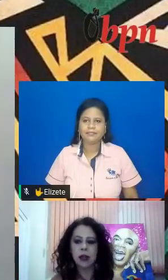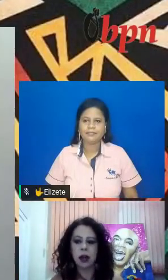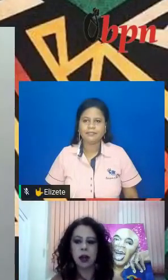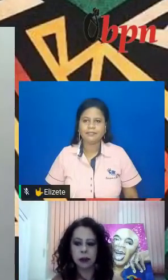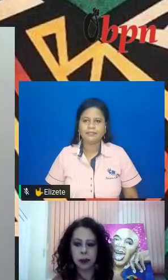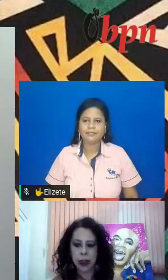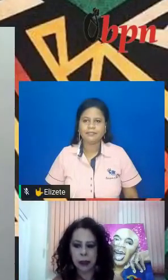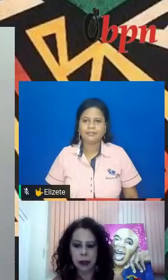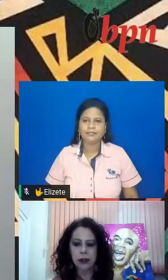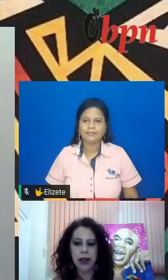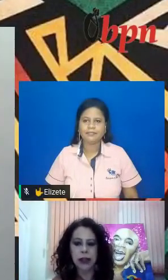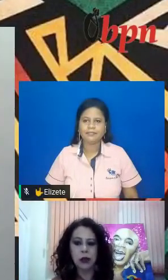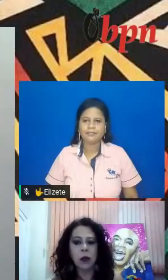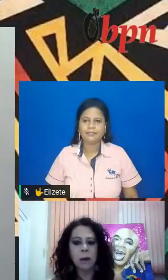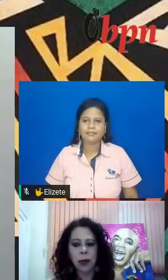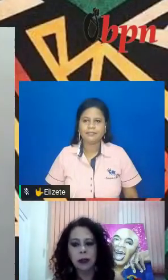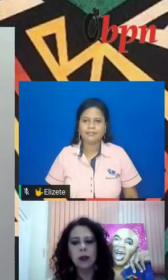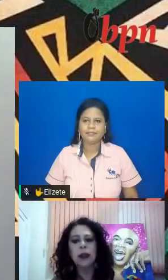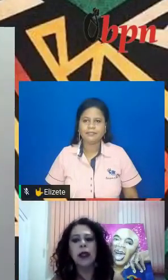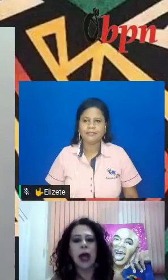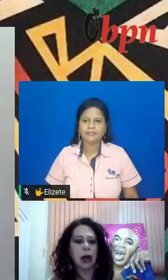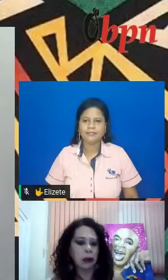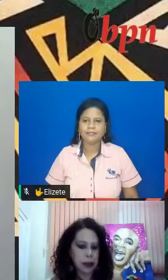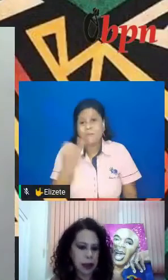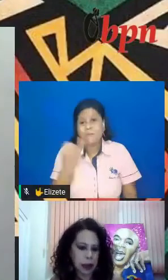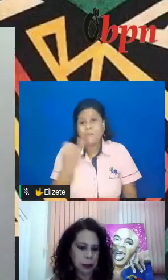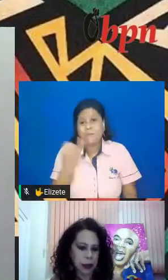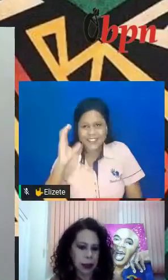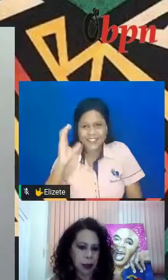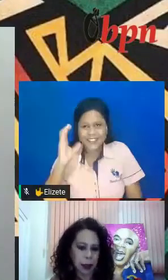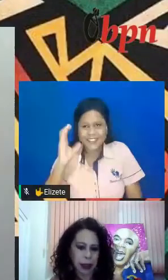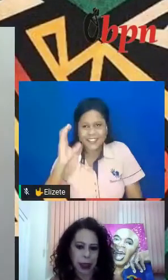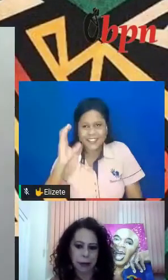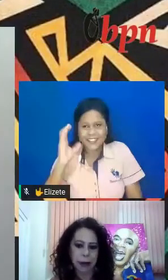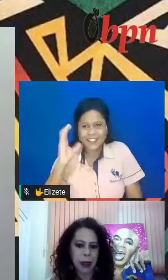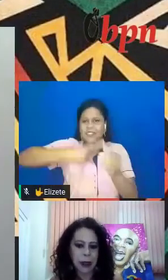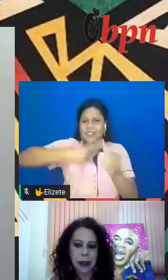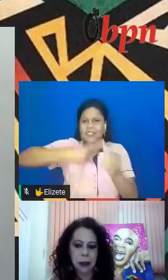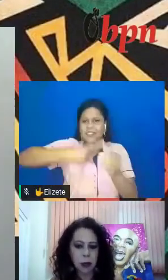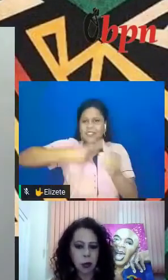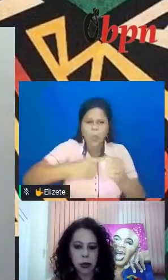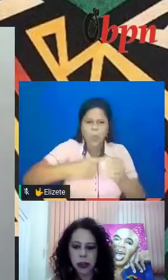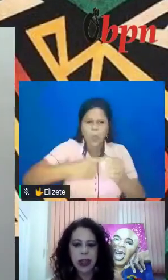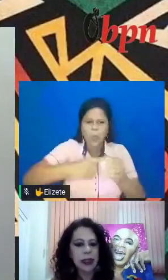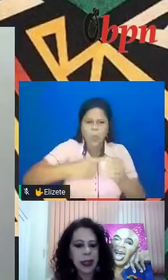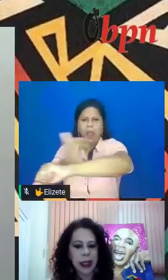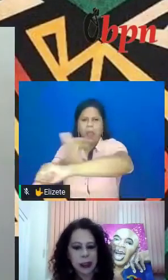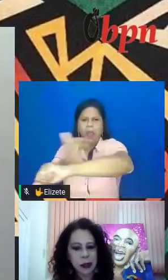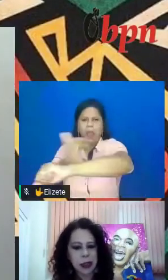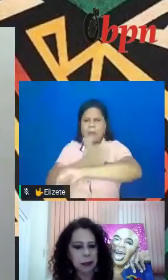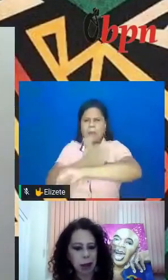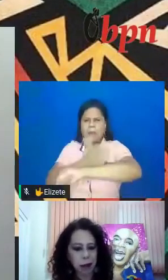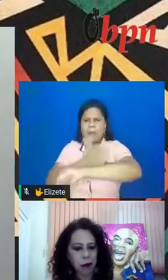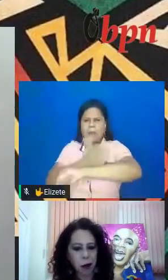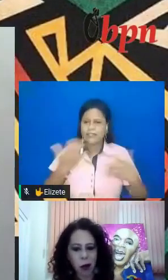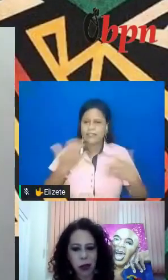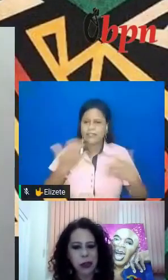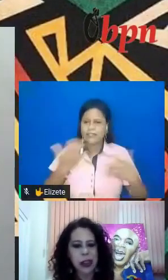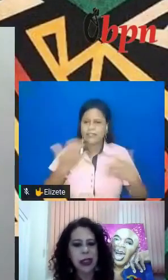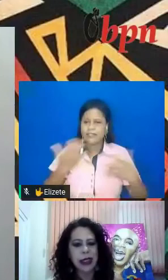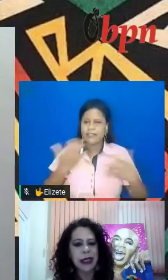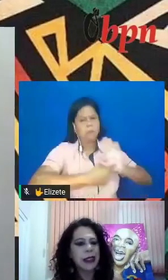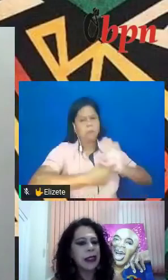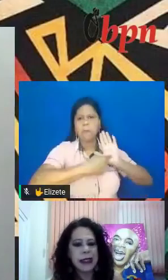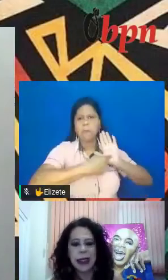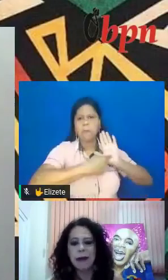que esses corpos pretos estivessem ocupando a Universidade Federal do Paraná. Seria um close gigantesco, seria